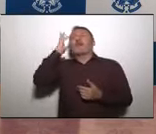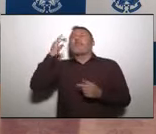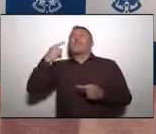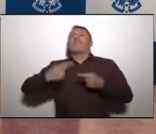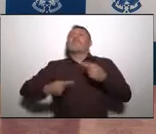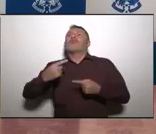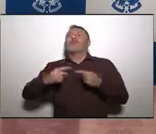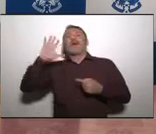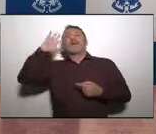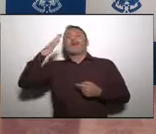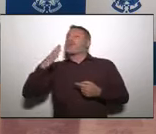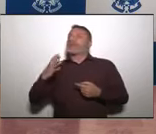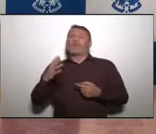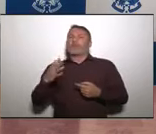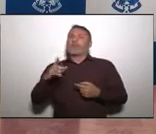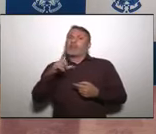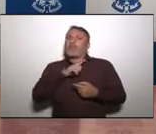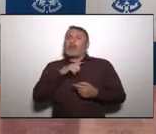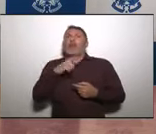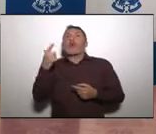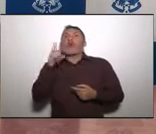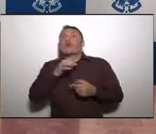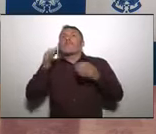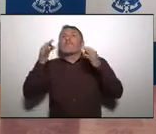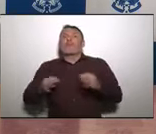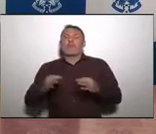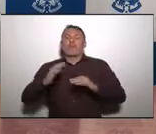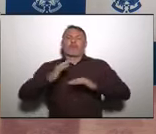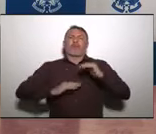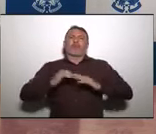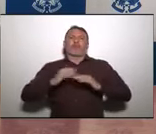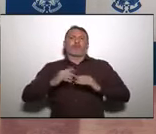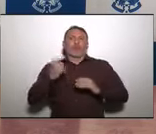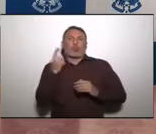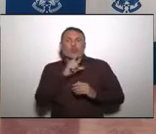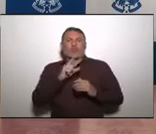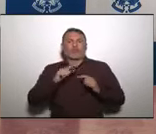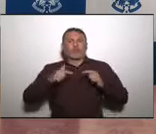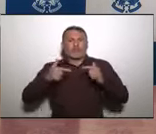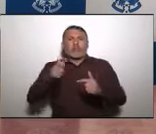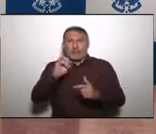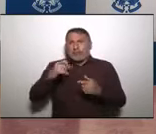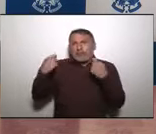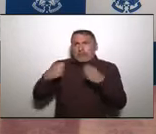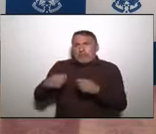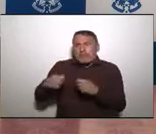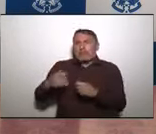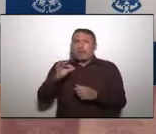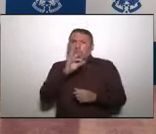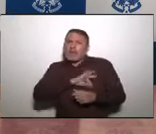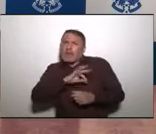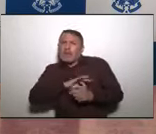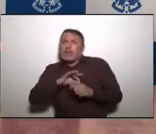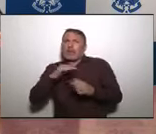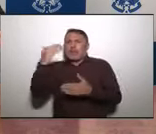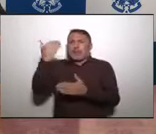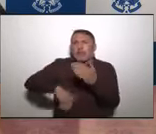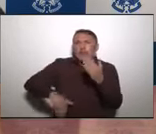também alguma medida que dê um efeito prático, tá certo? Assim, se for preciso, a gente toma essas medidas de reduzir o salário de todo mundo,